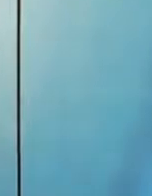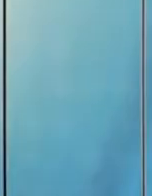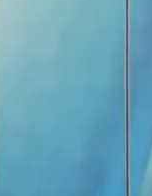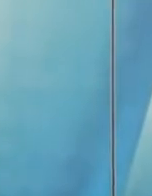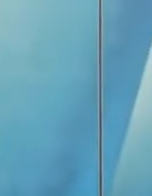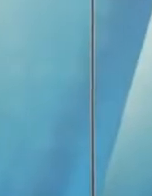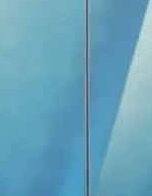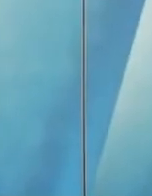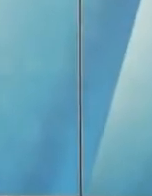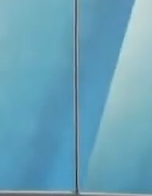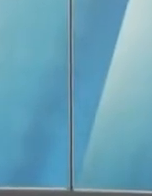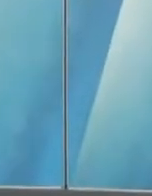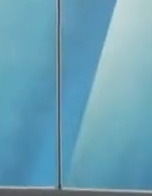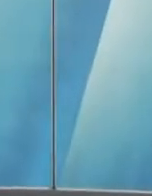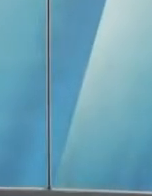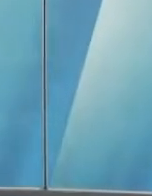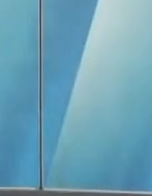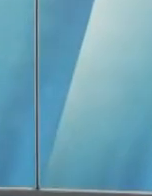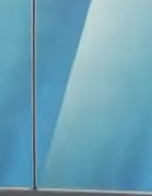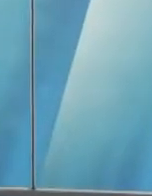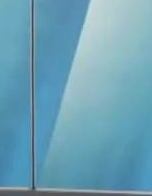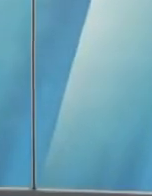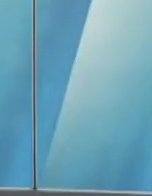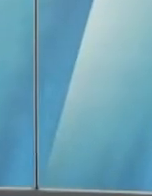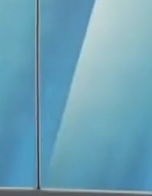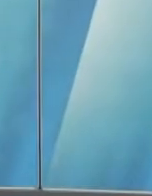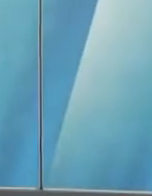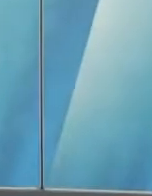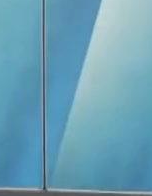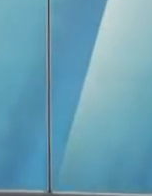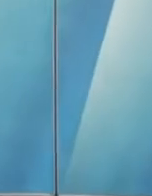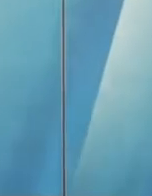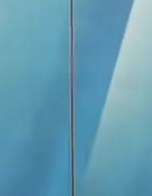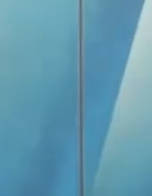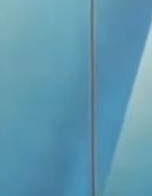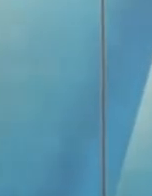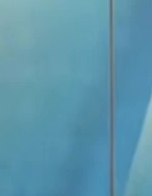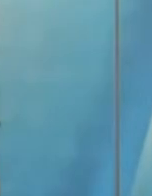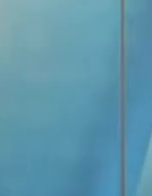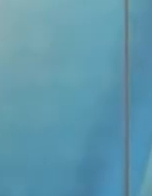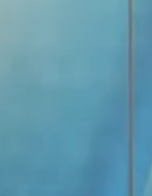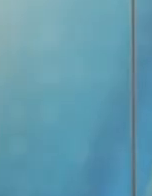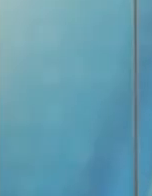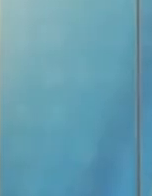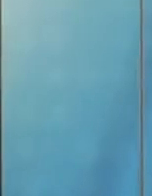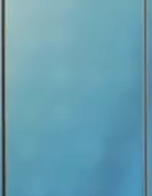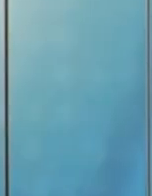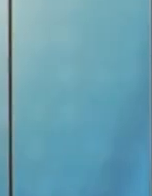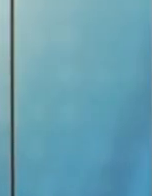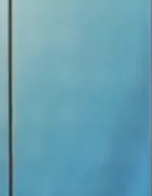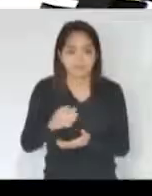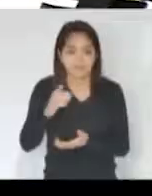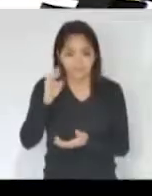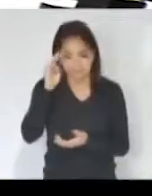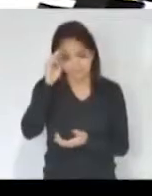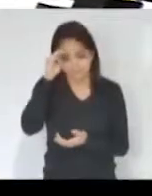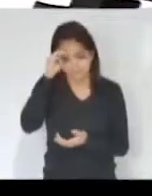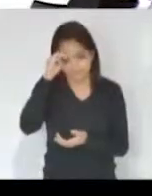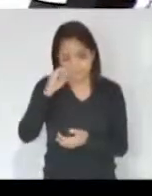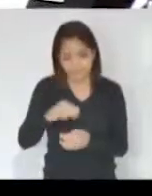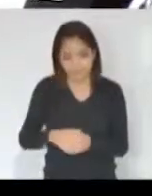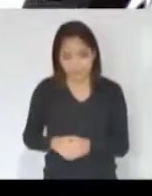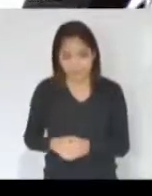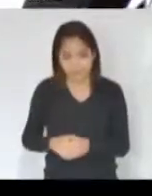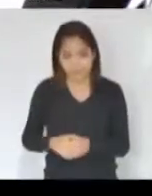foi aprovada na assembléia legislativa um projeto que incentiva o esporte entre os idosos hermano boas a partir de agora